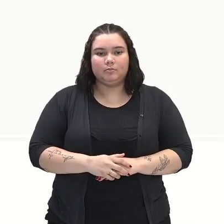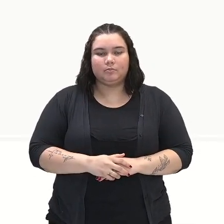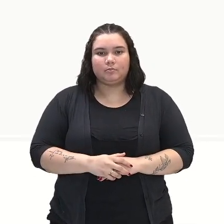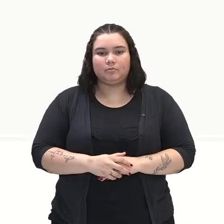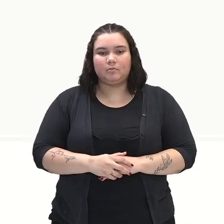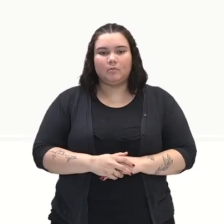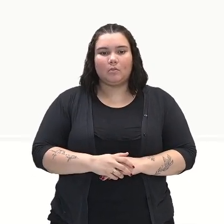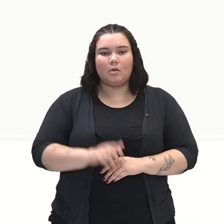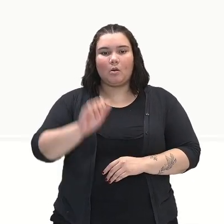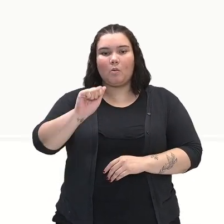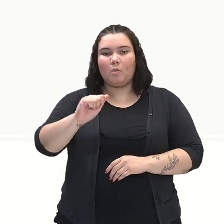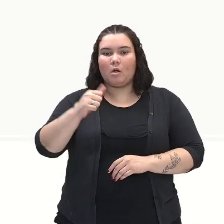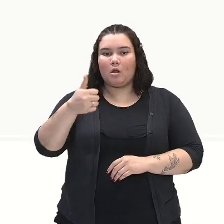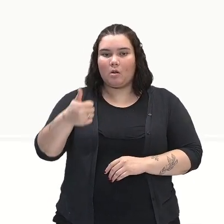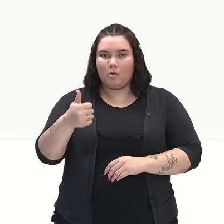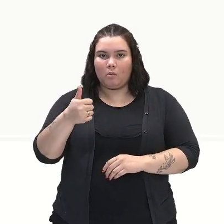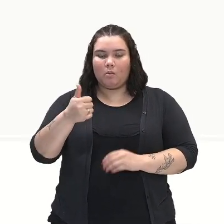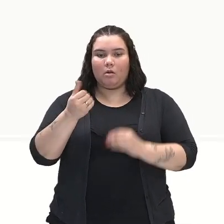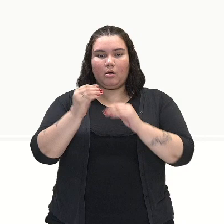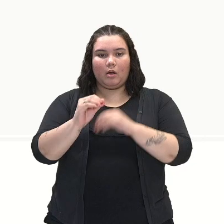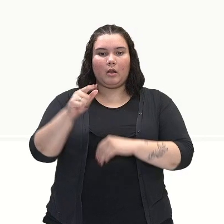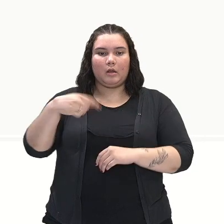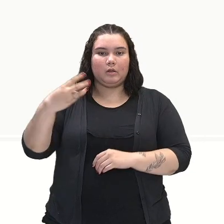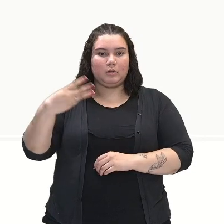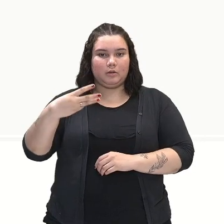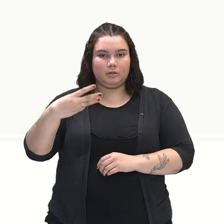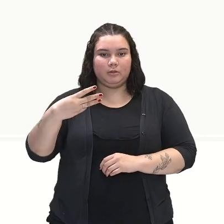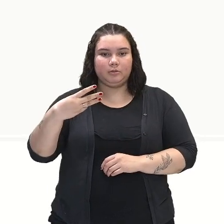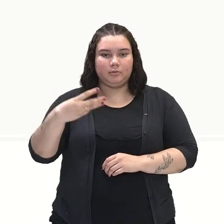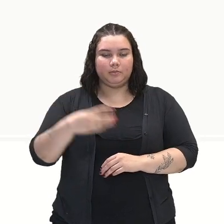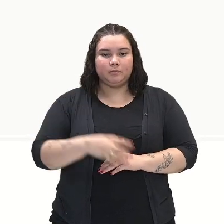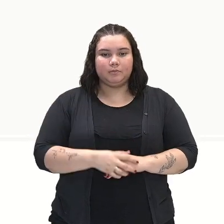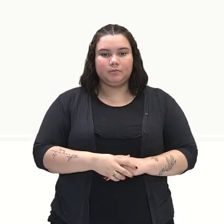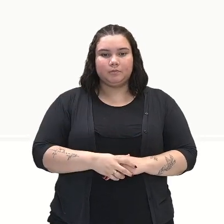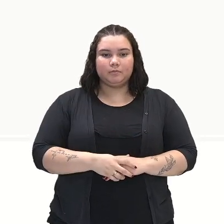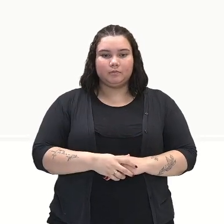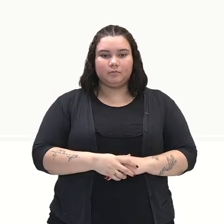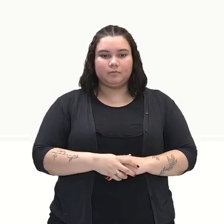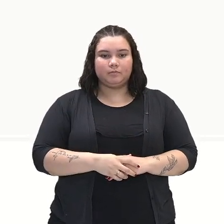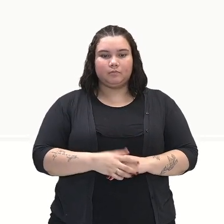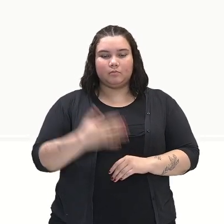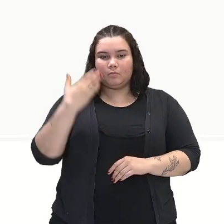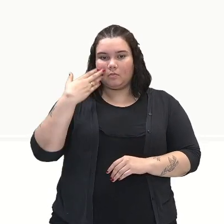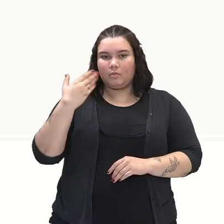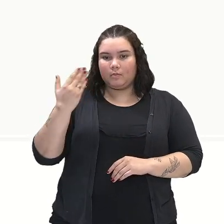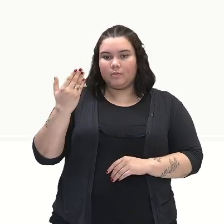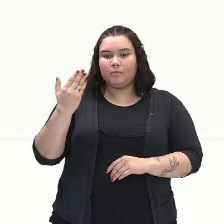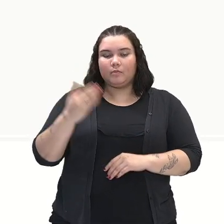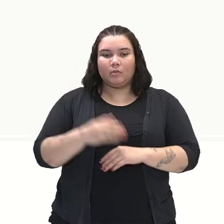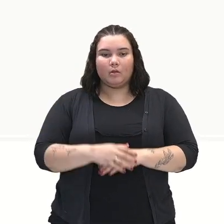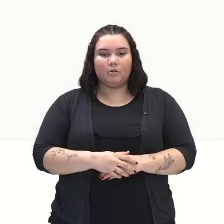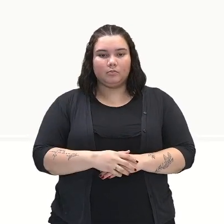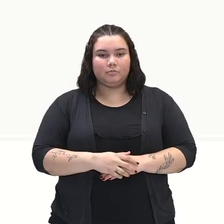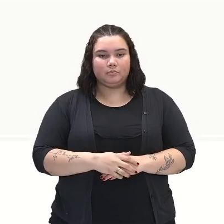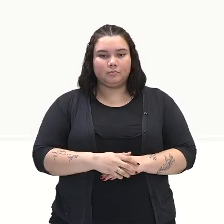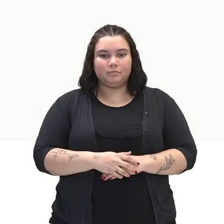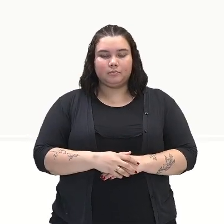O A1 foi dado aqui, ó, que é 3, né? Então no lugar de A1 eu vou substituir 3, tudo